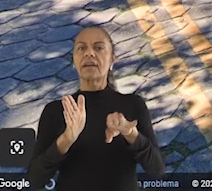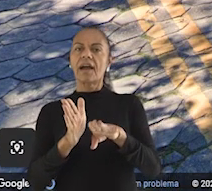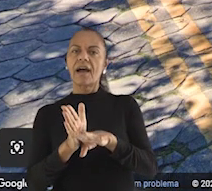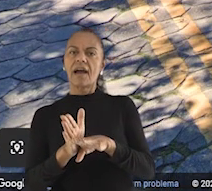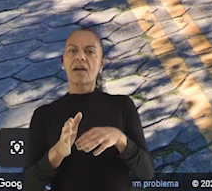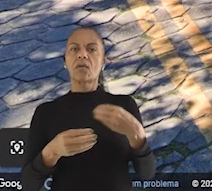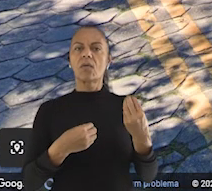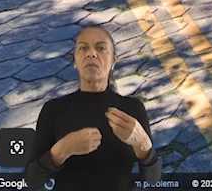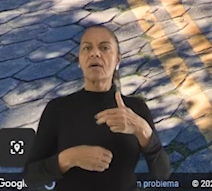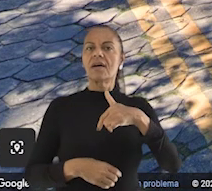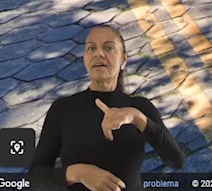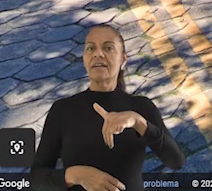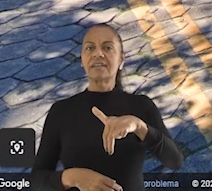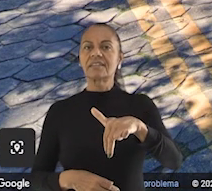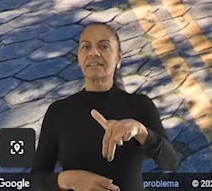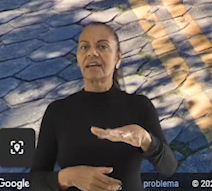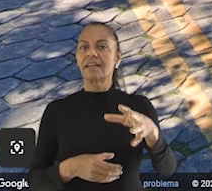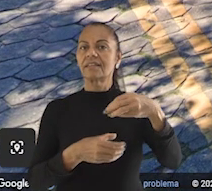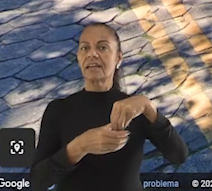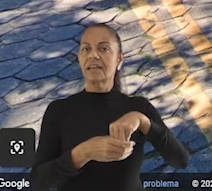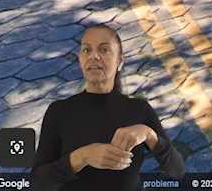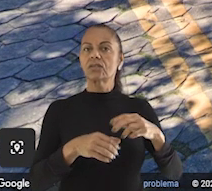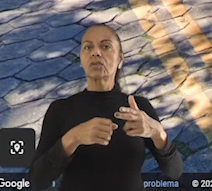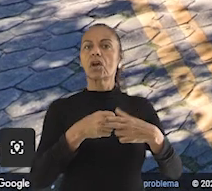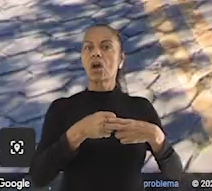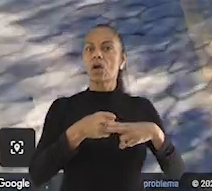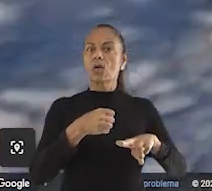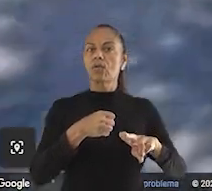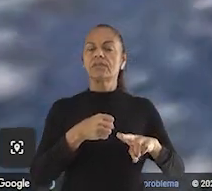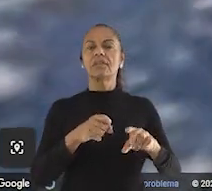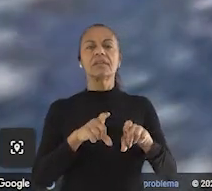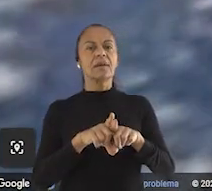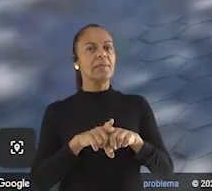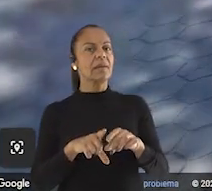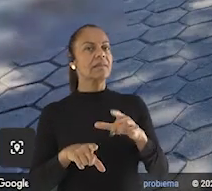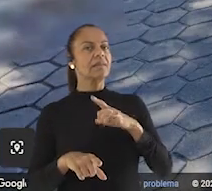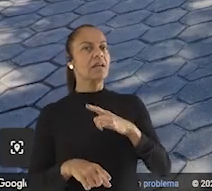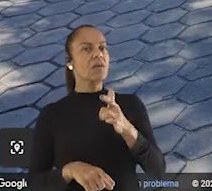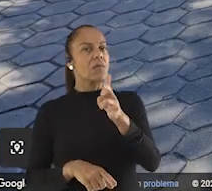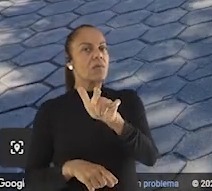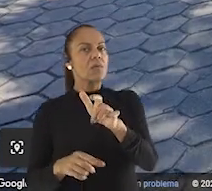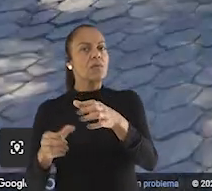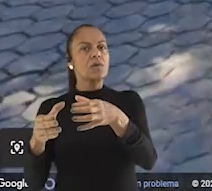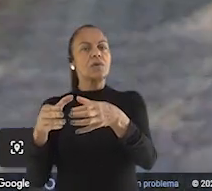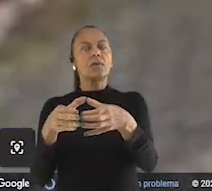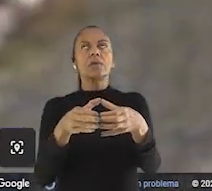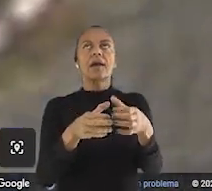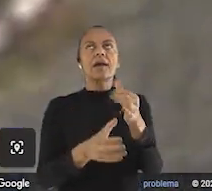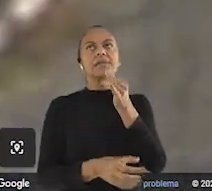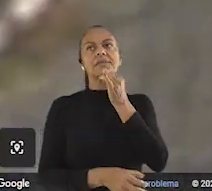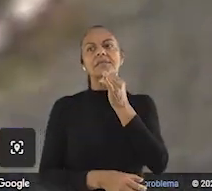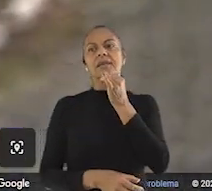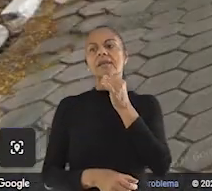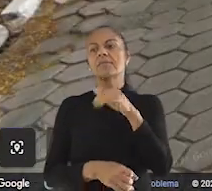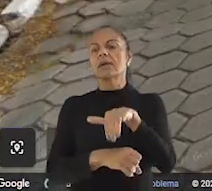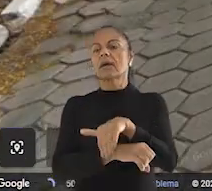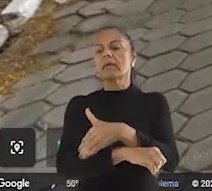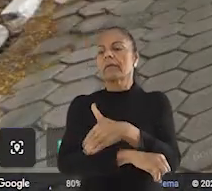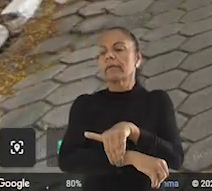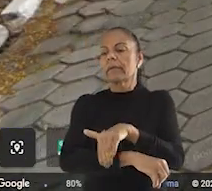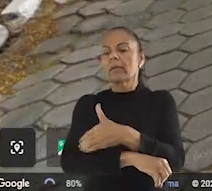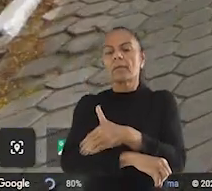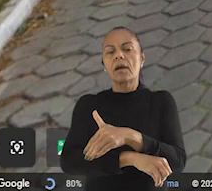como passear pela Universidade Federal do Espírito Santo, dá para você fazer isso com outros lugares. Por exemplo, eu